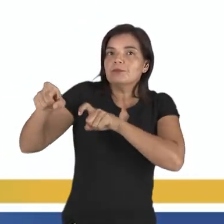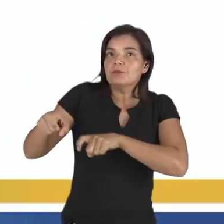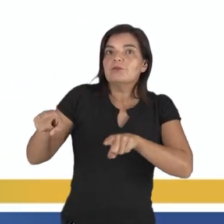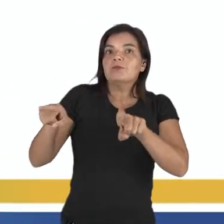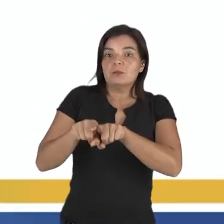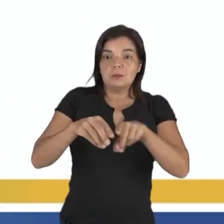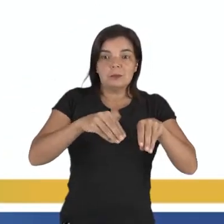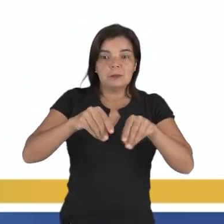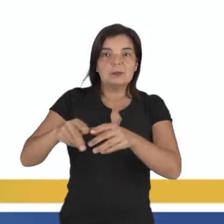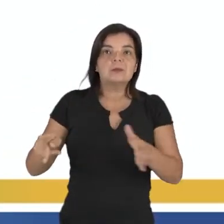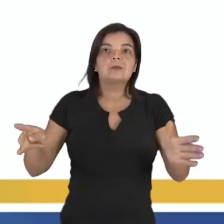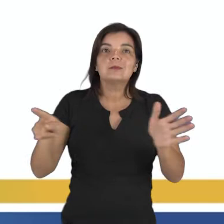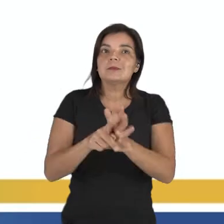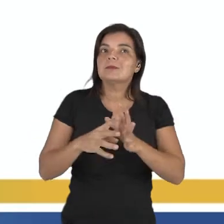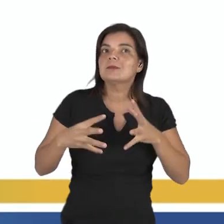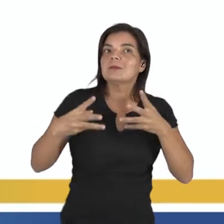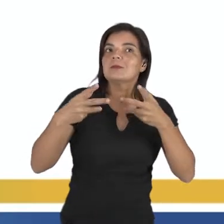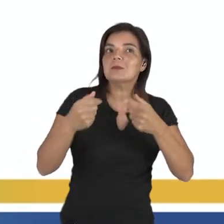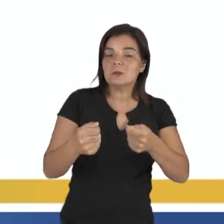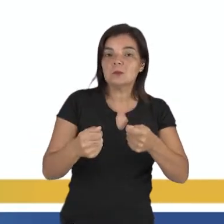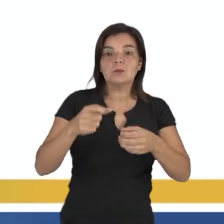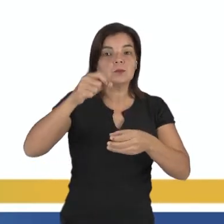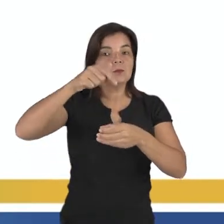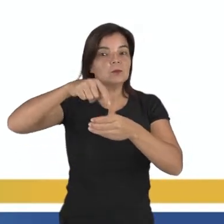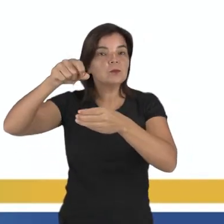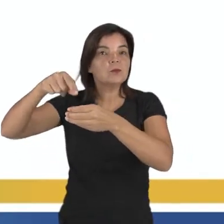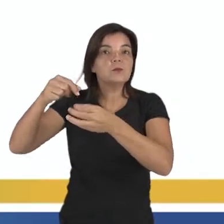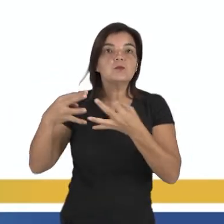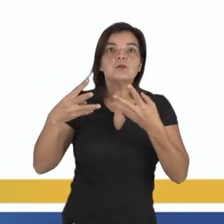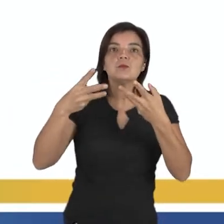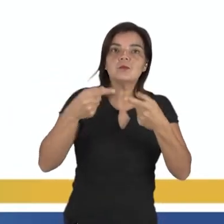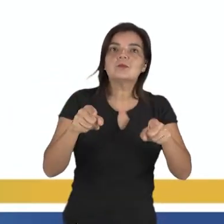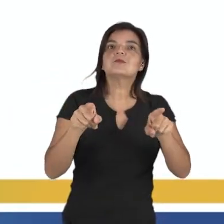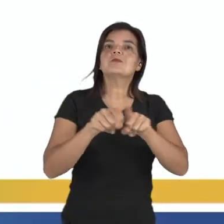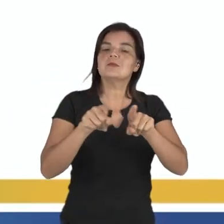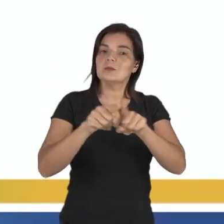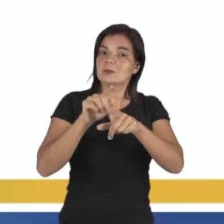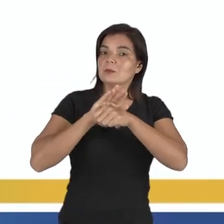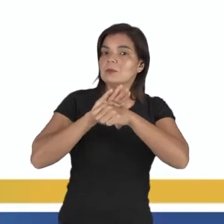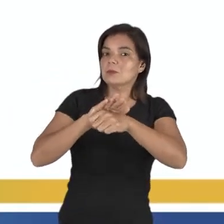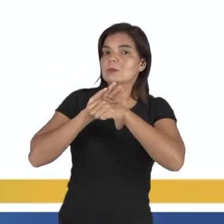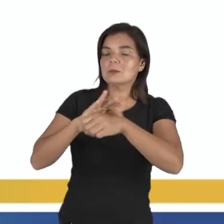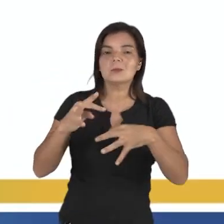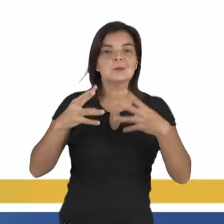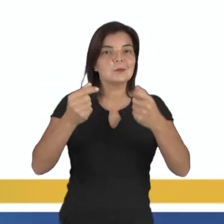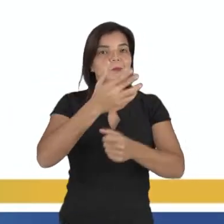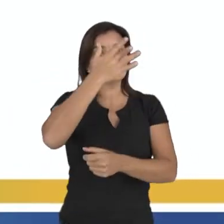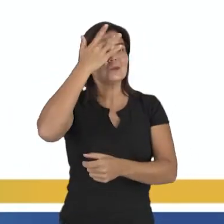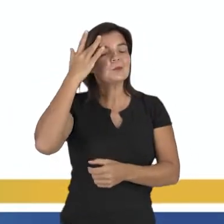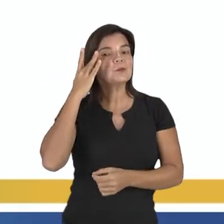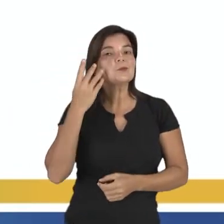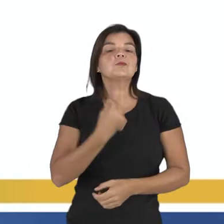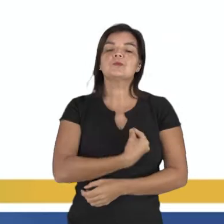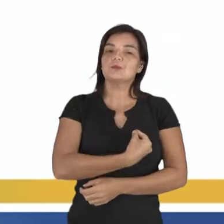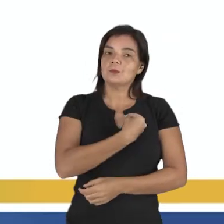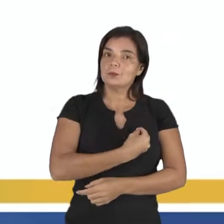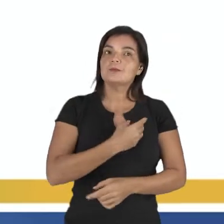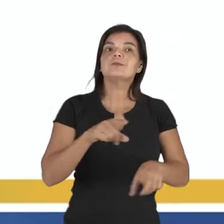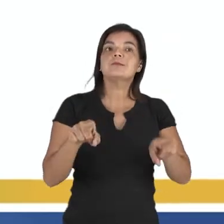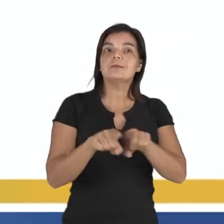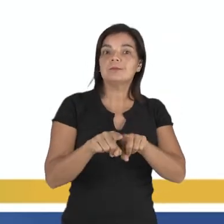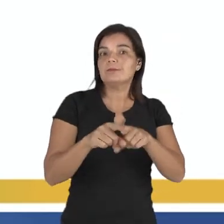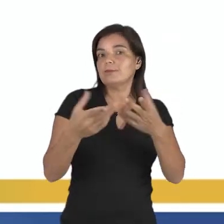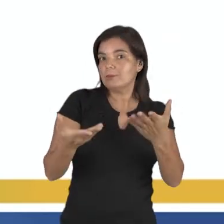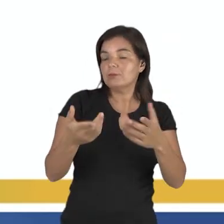agricultores. A terra pertencia a todos. Toda a produção era para sustentar toda a